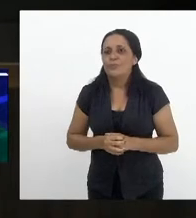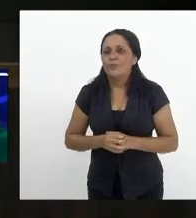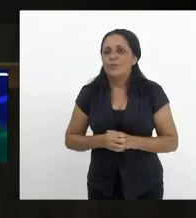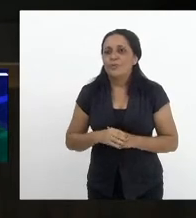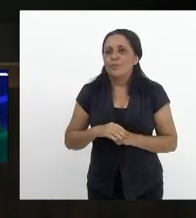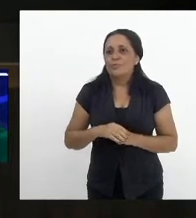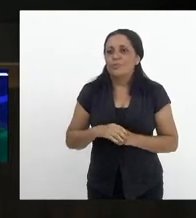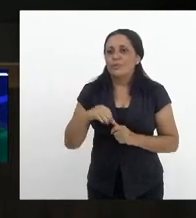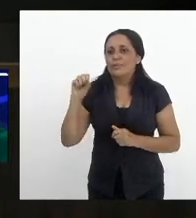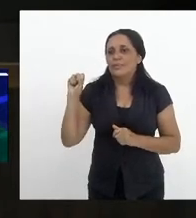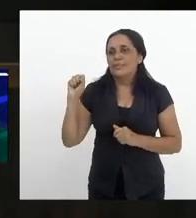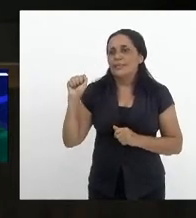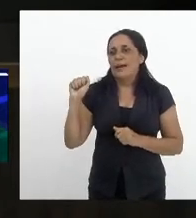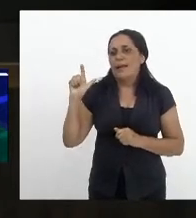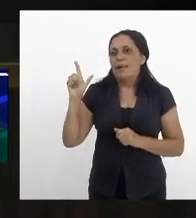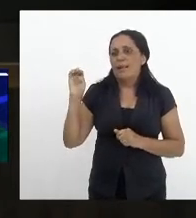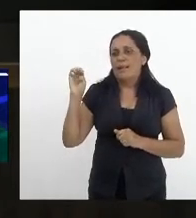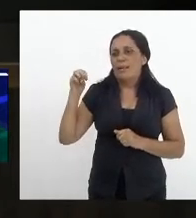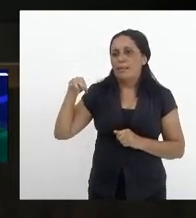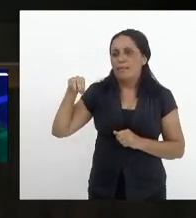Coronel Salema,